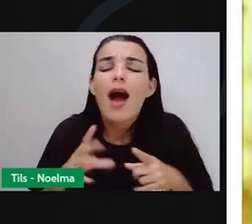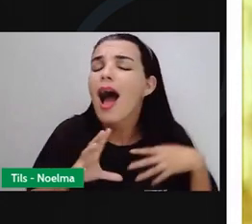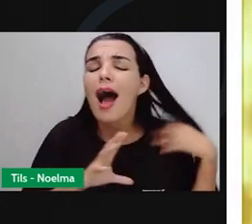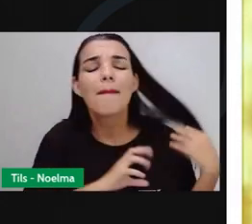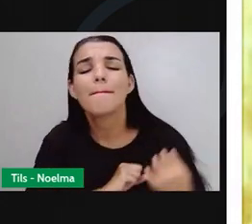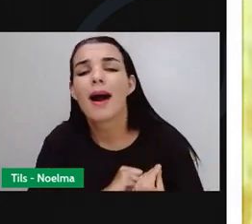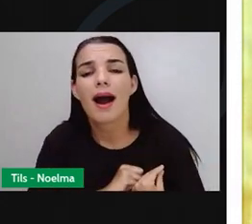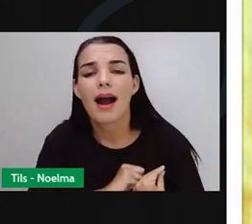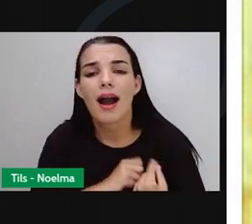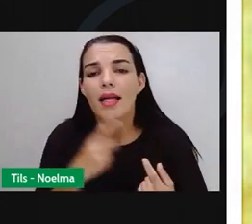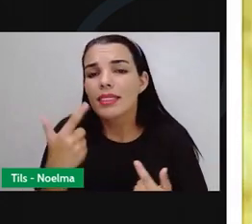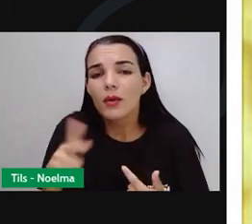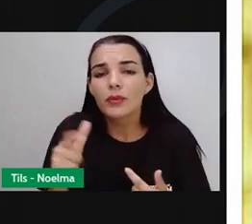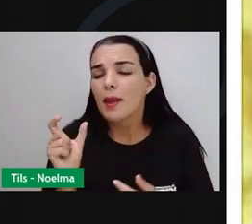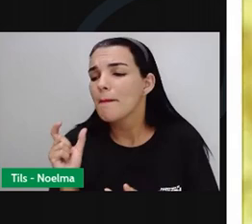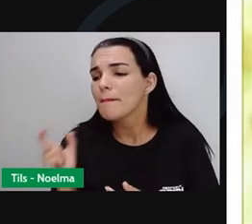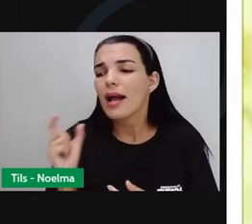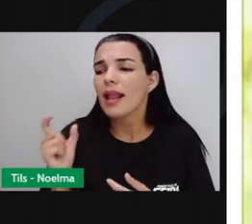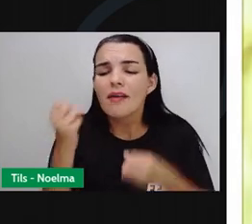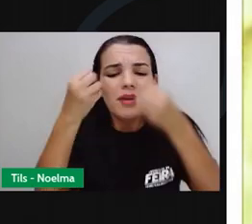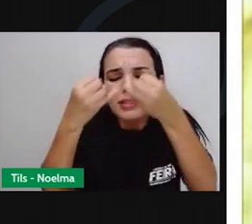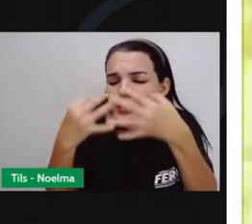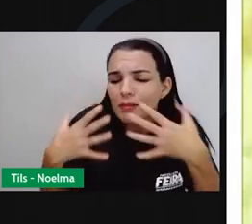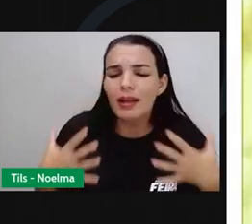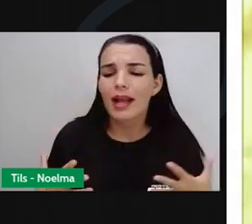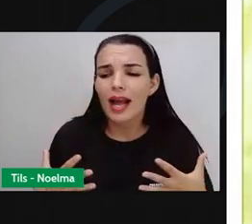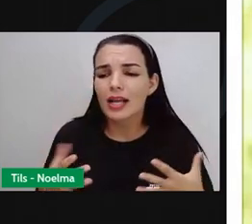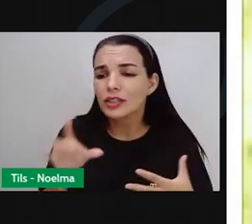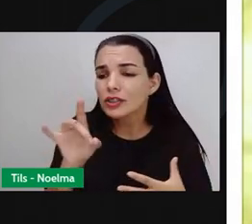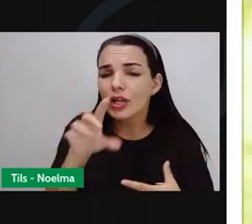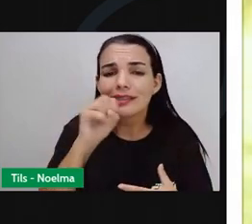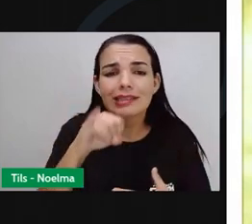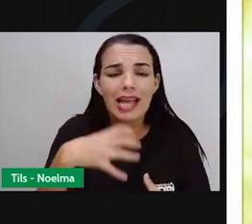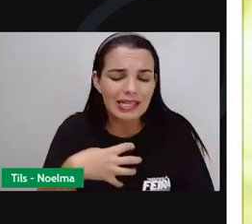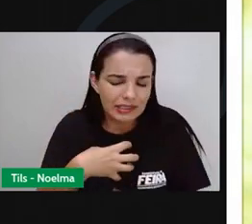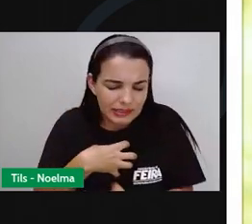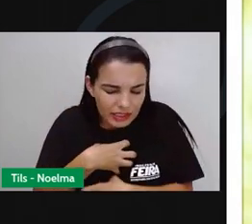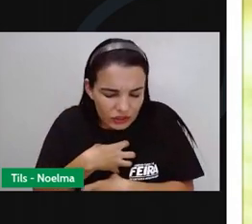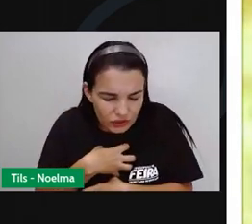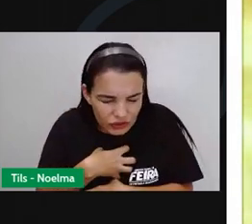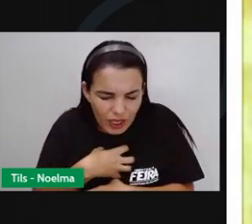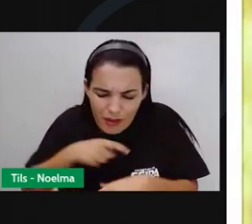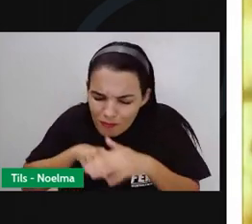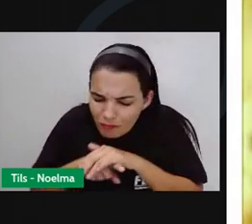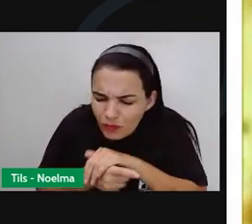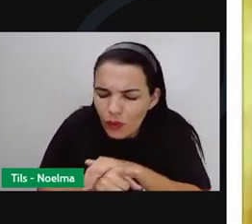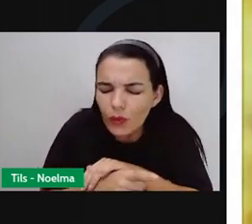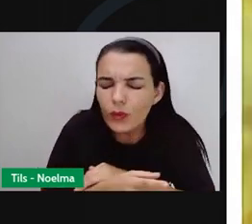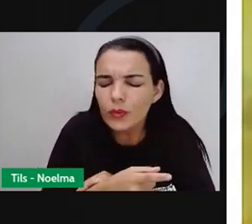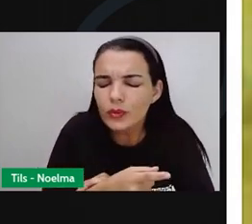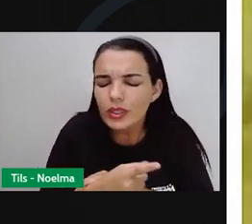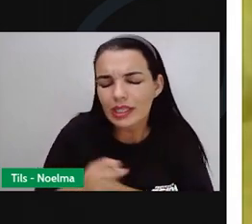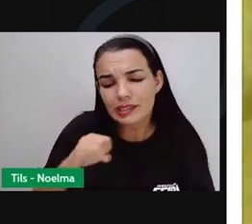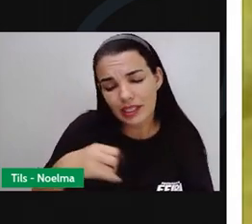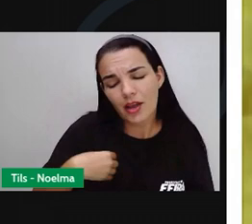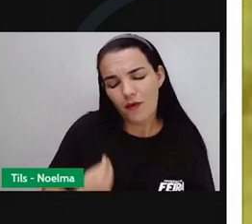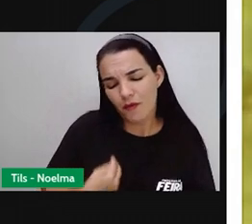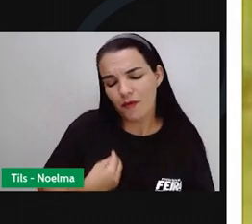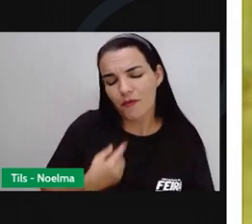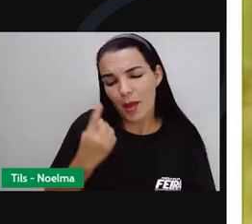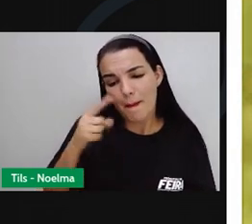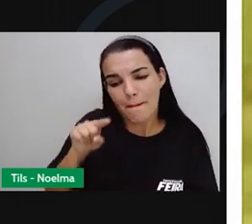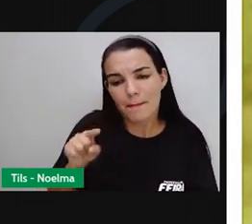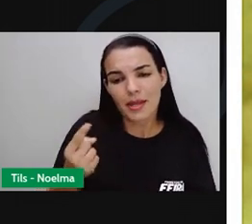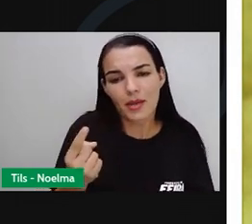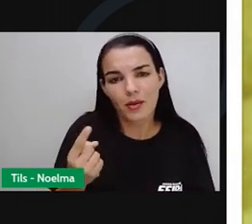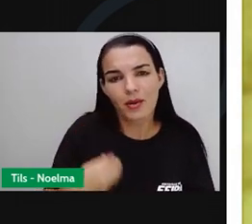existem palavras pra explicar, só se pode sentir bem lá no fundo. Se eu vivesse mil vidas nesse